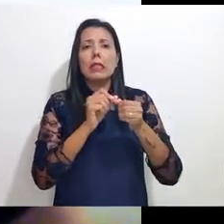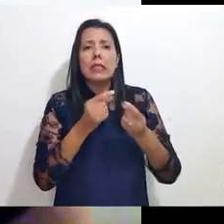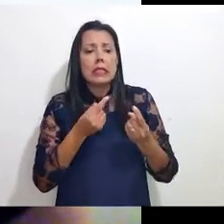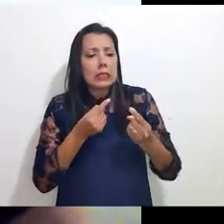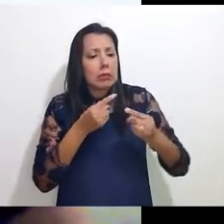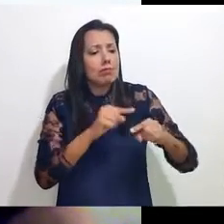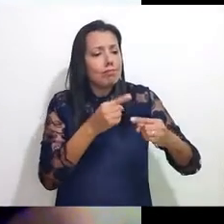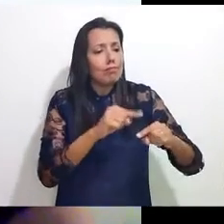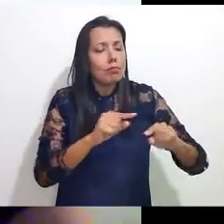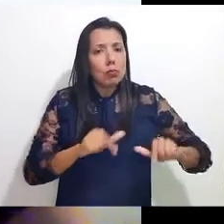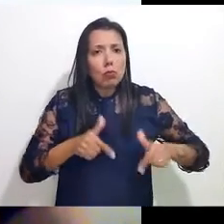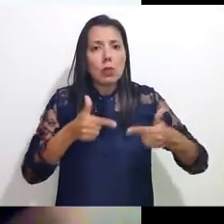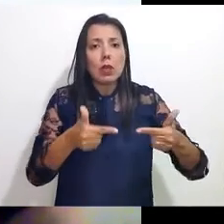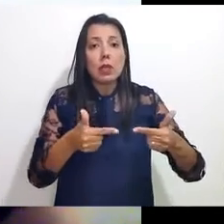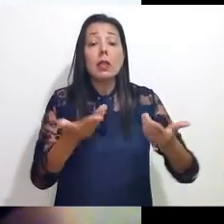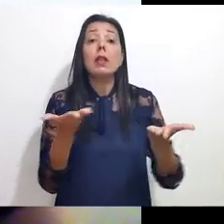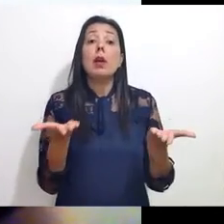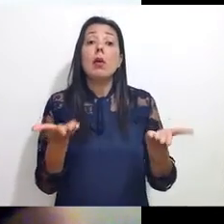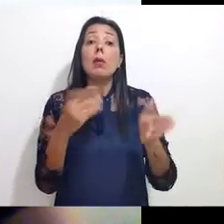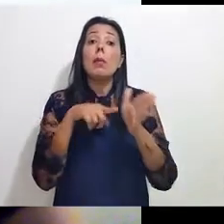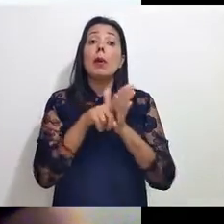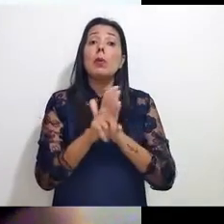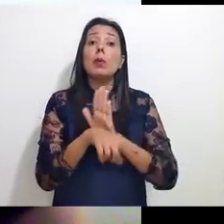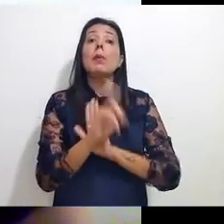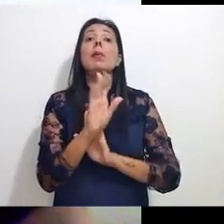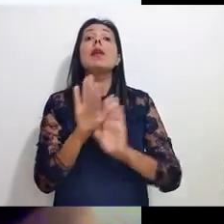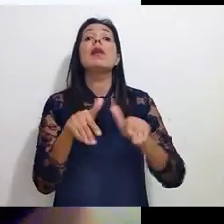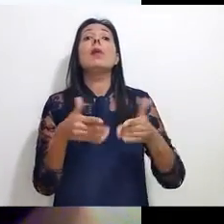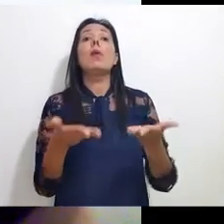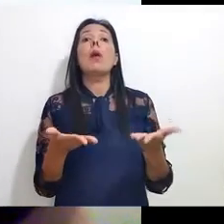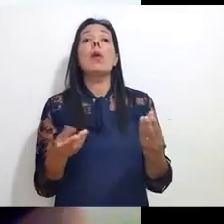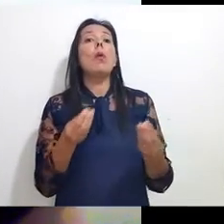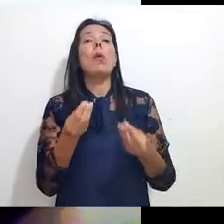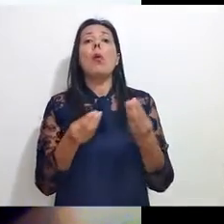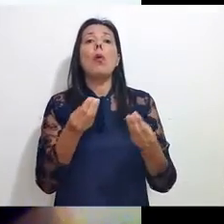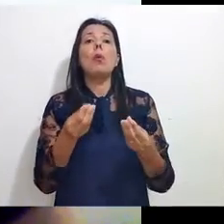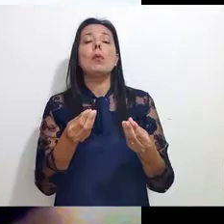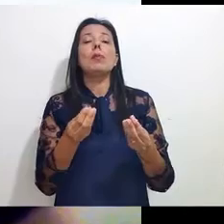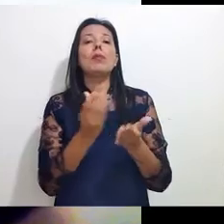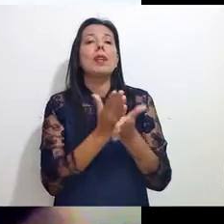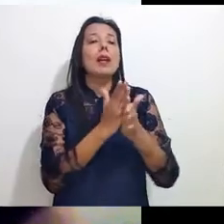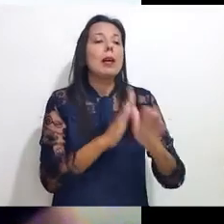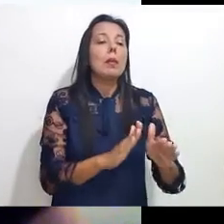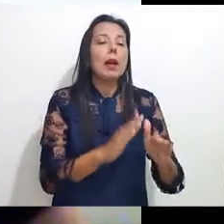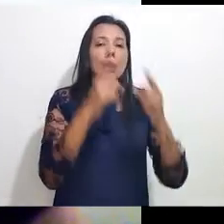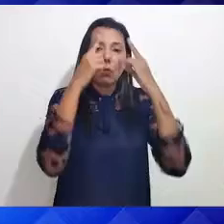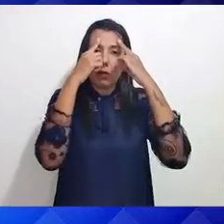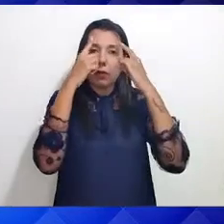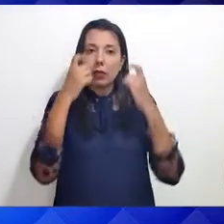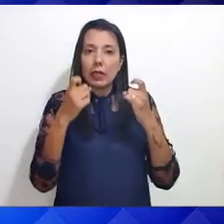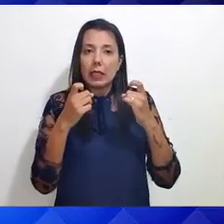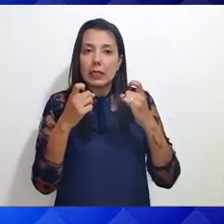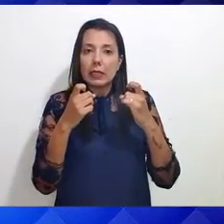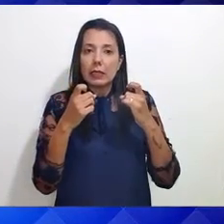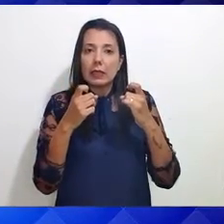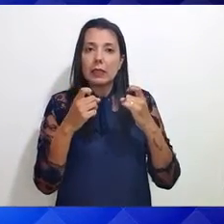a pergunta que eu faço primeira é: como combater a violência sexual de crianças e adolescentes?